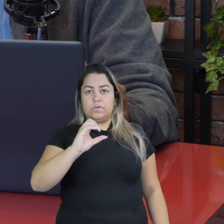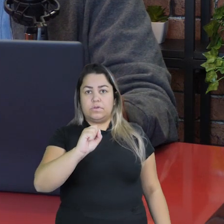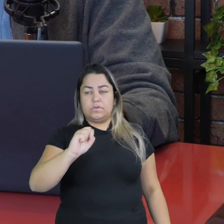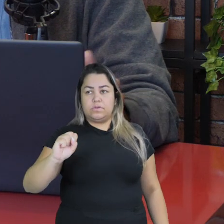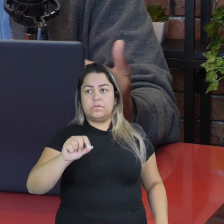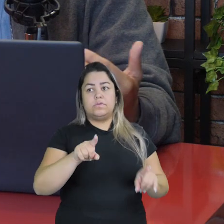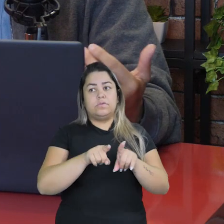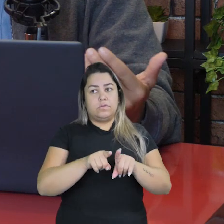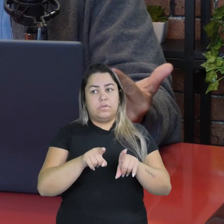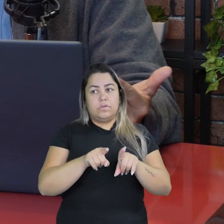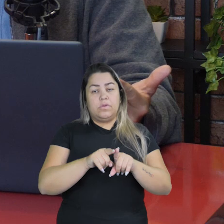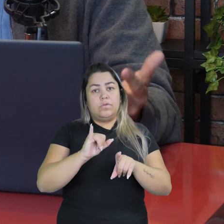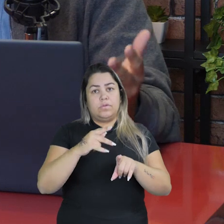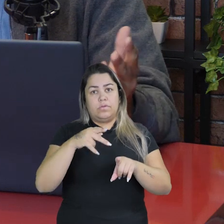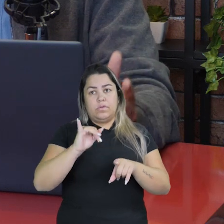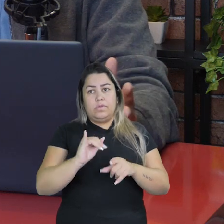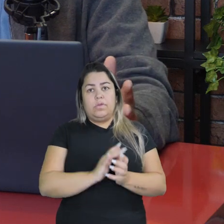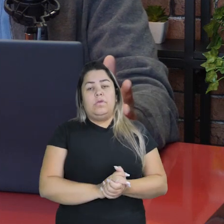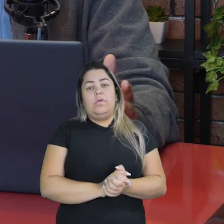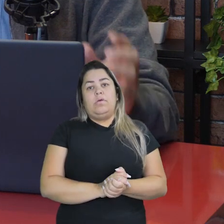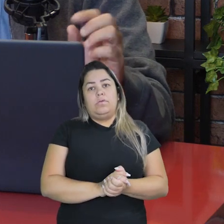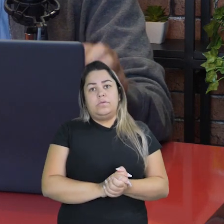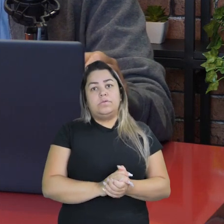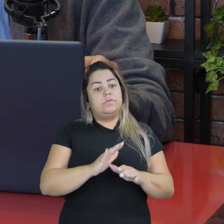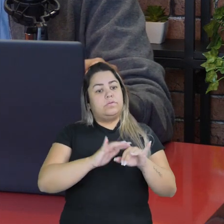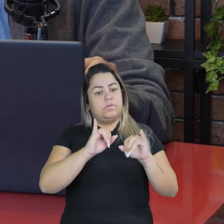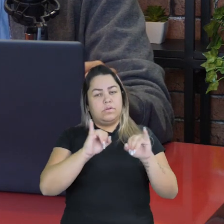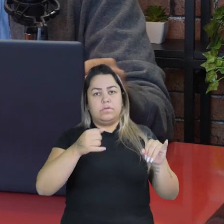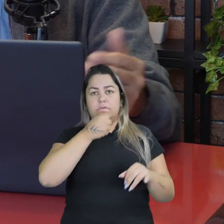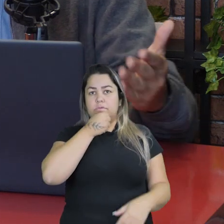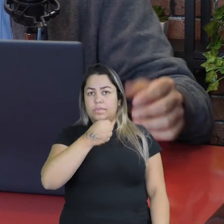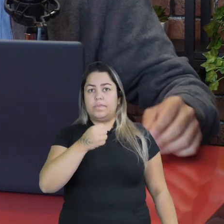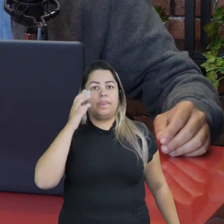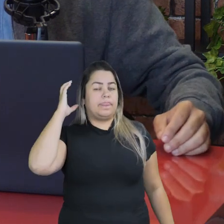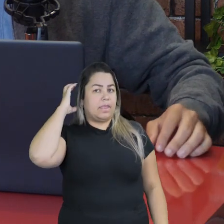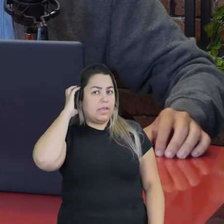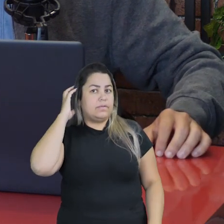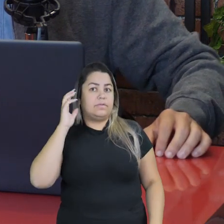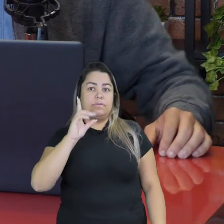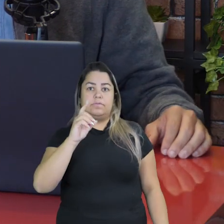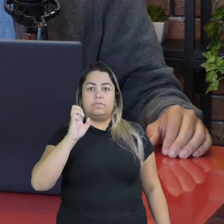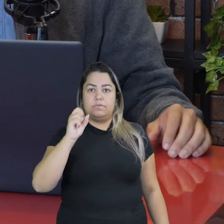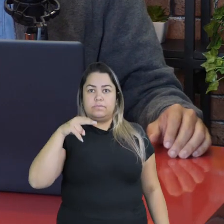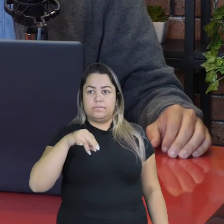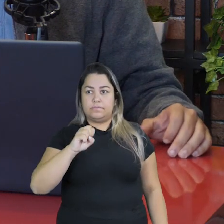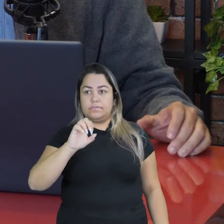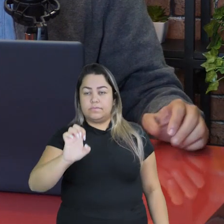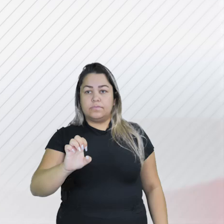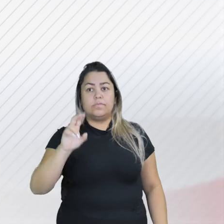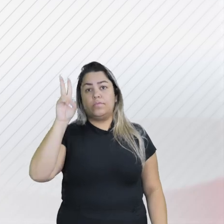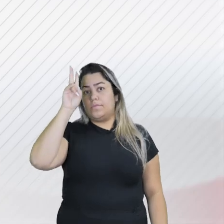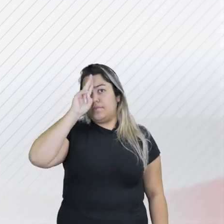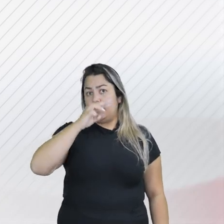o ISS e parcialmente o IPI. Quem traz mais informações é a repórter da Rádio PT, Denise